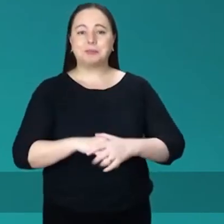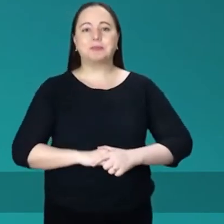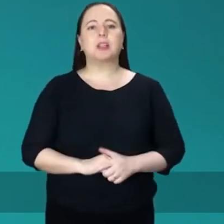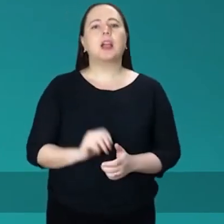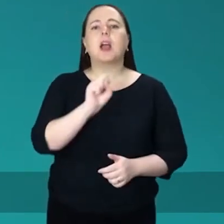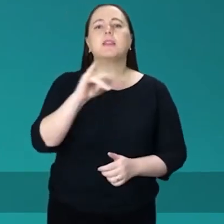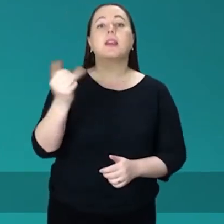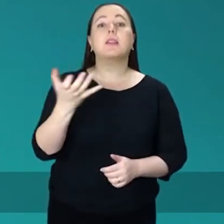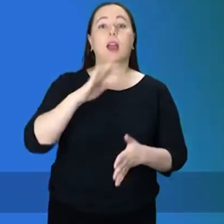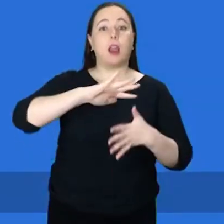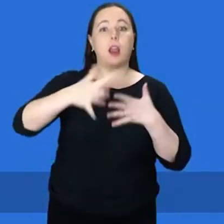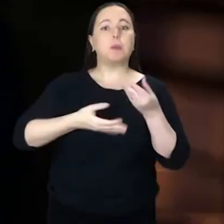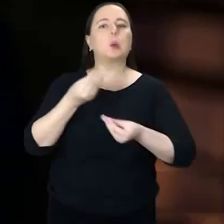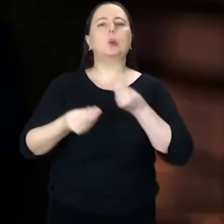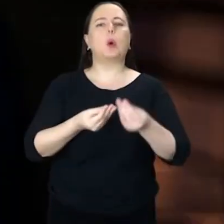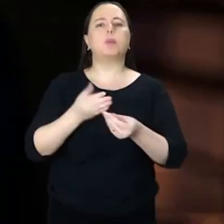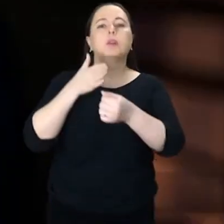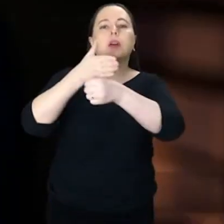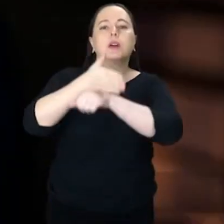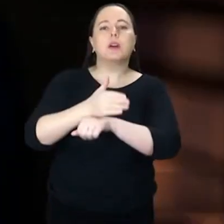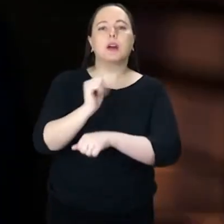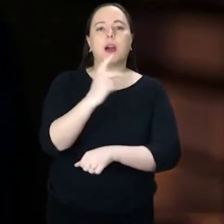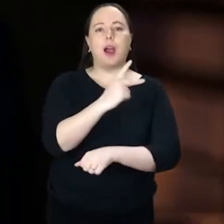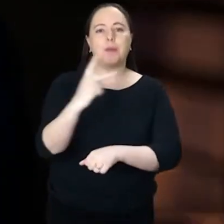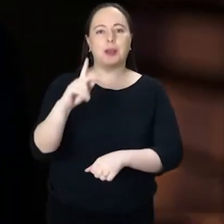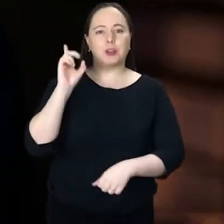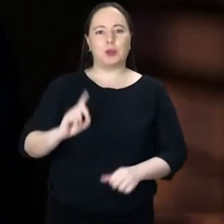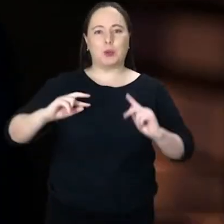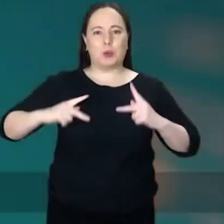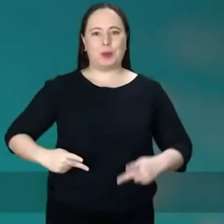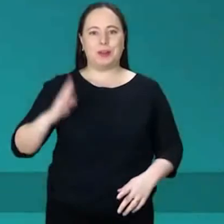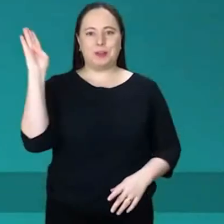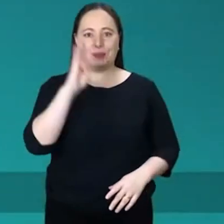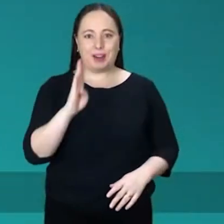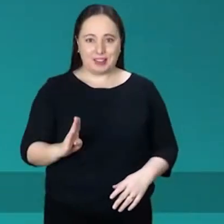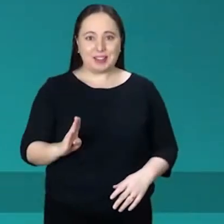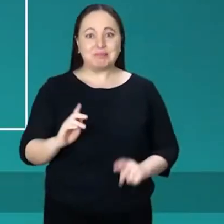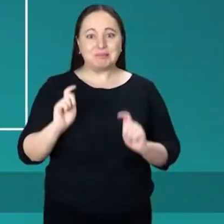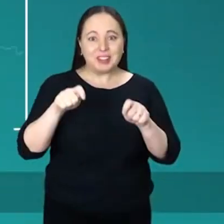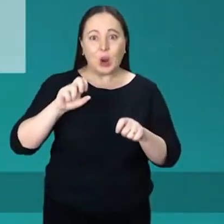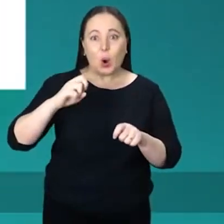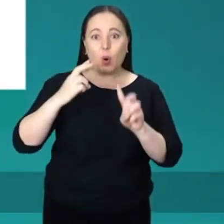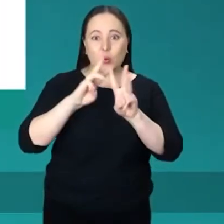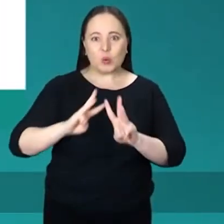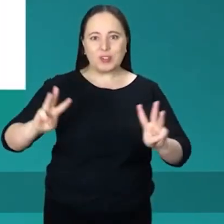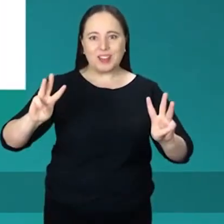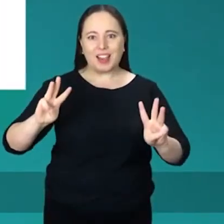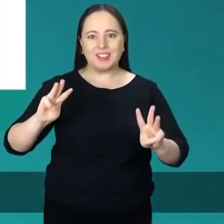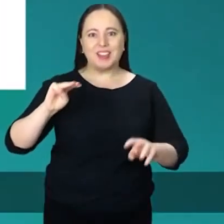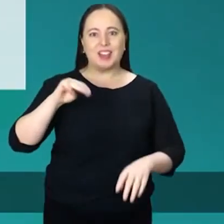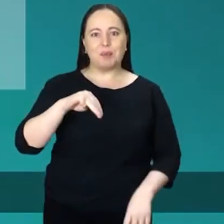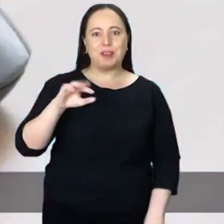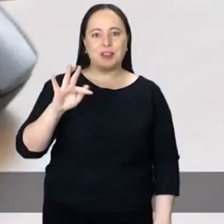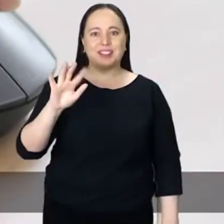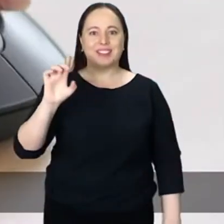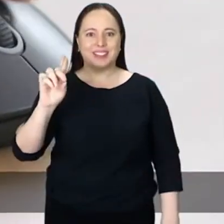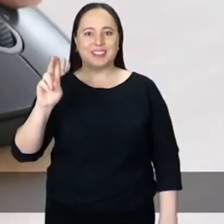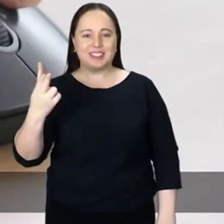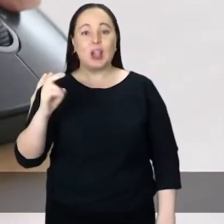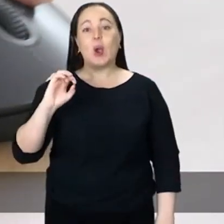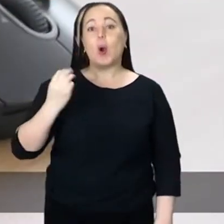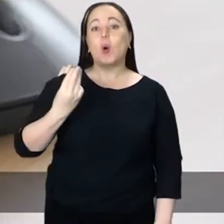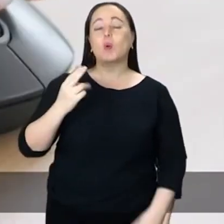Central Única da Ouvidoria. Para atendimento em Libras, é só acessar o aplicativo Direitos Humanos Brasil ou os sites